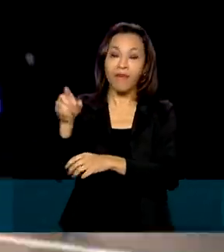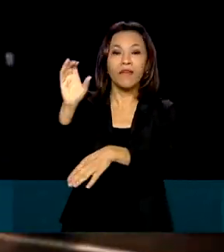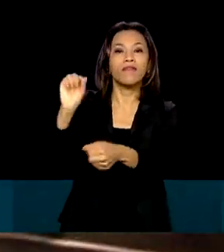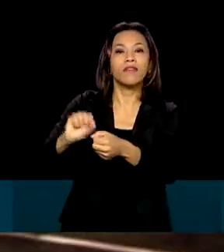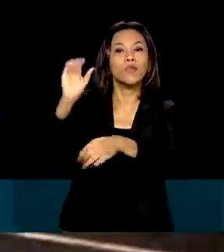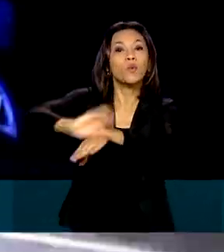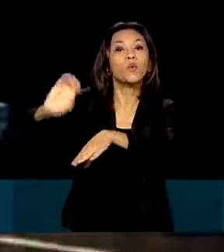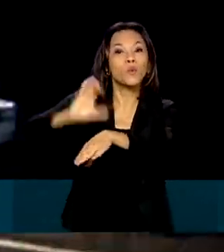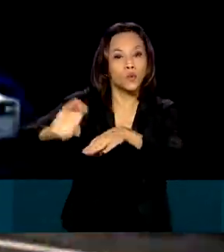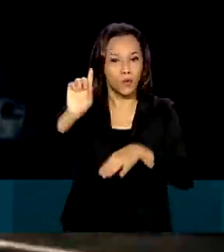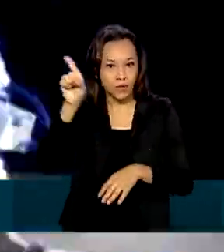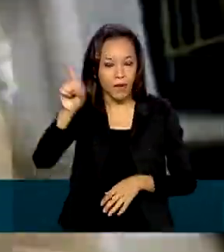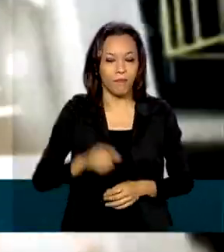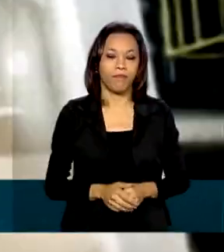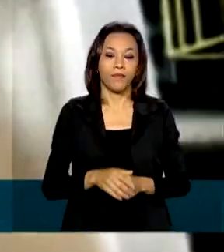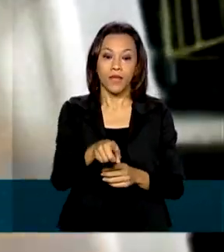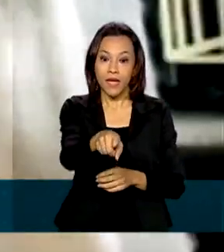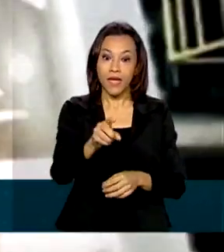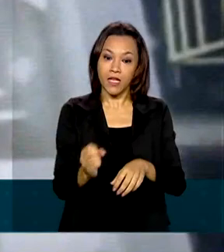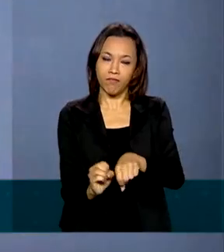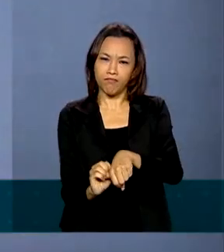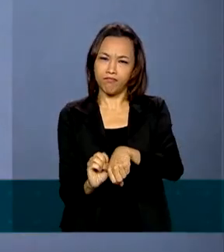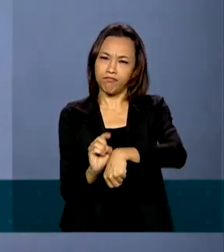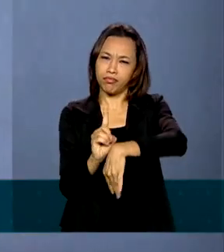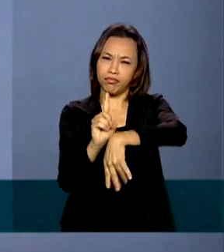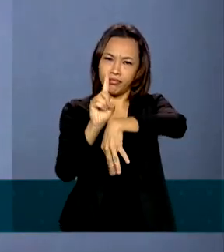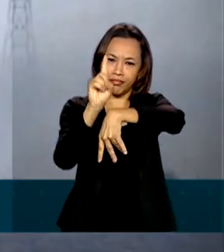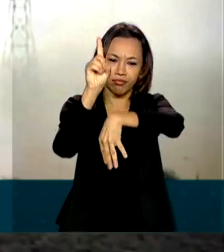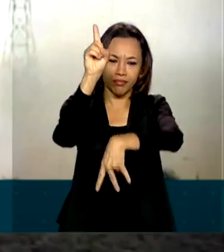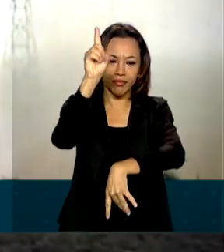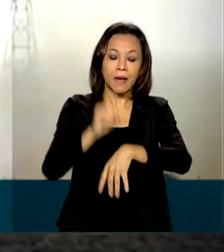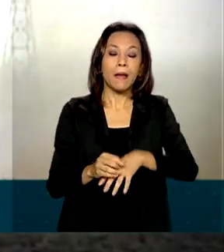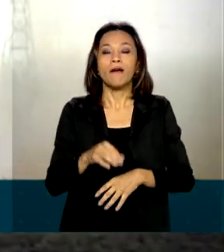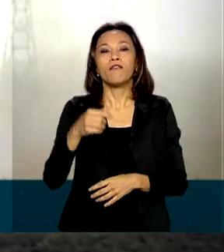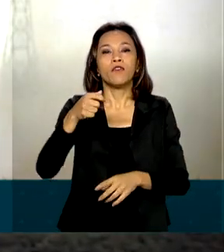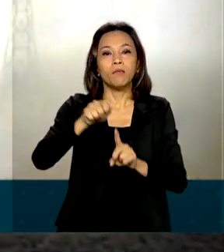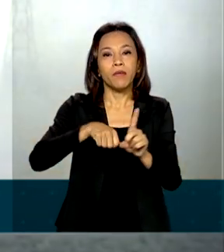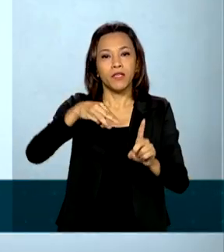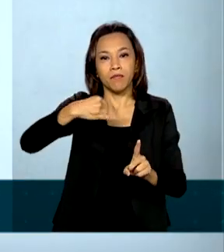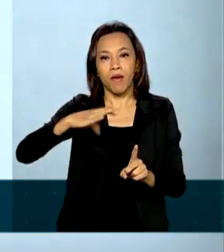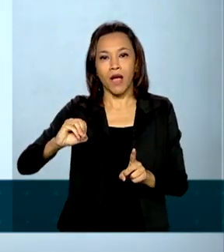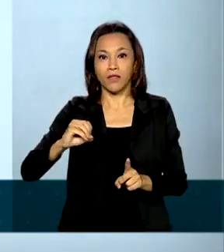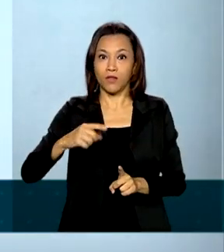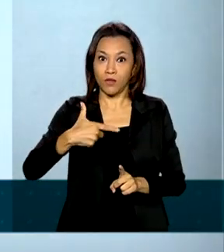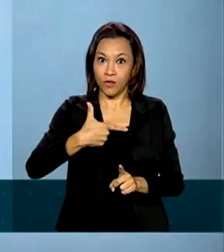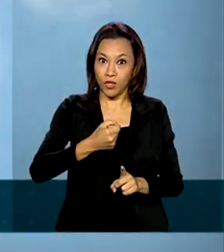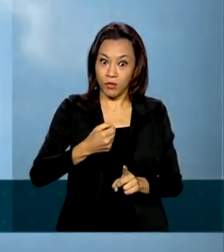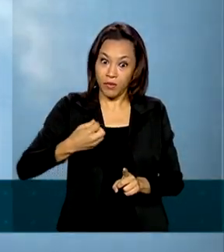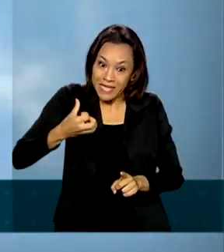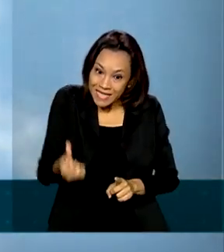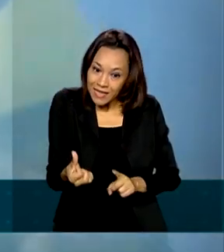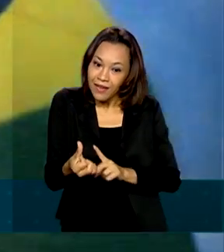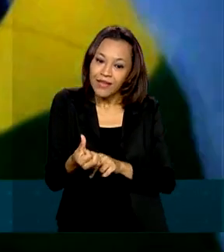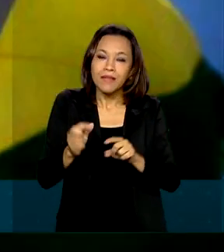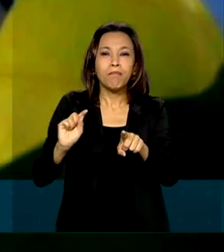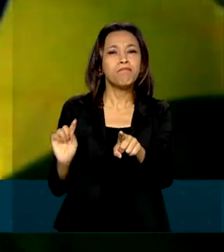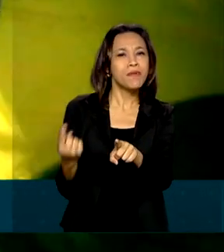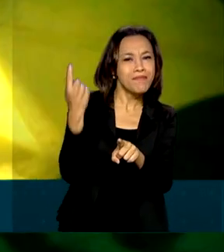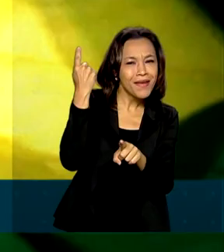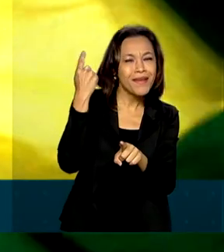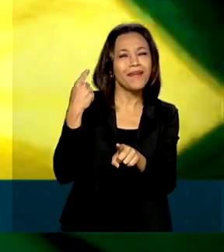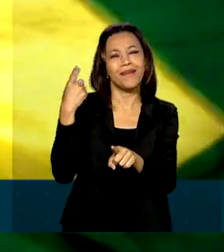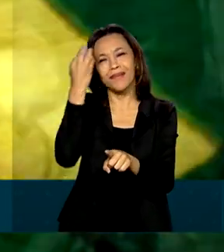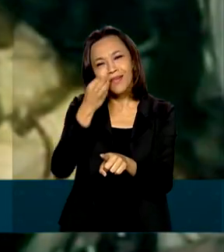MBA. A viagem ao espaço foi em março de 2006. Era a primeira dele e também a primeira